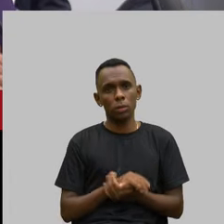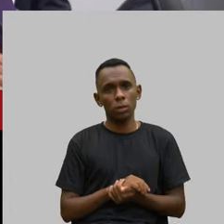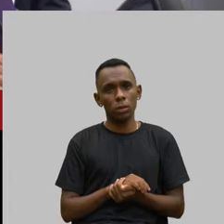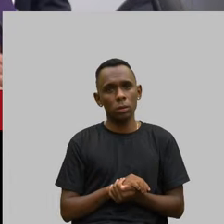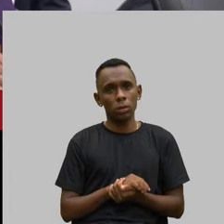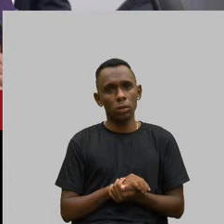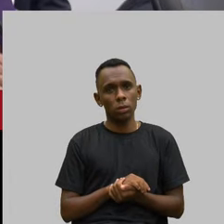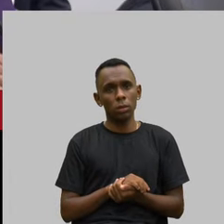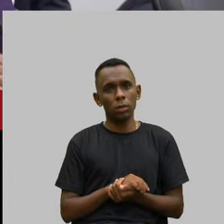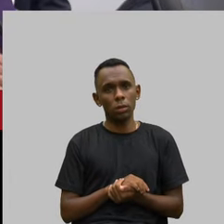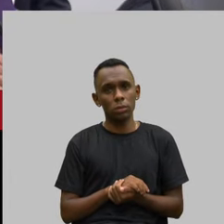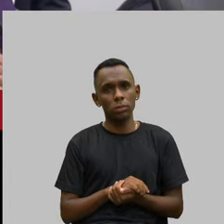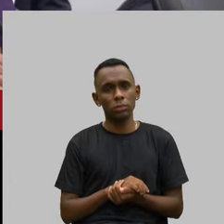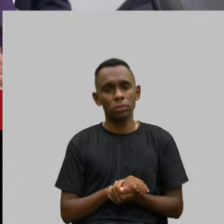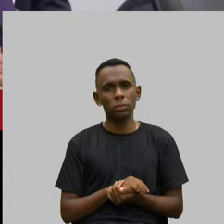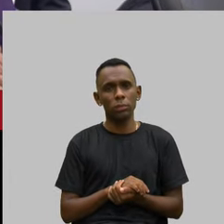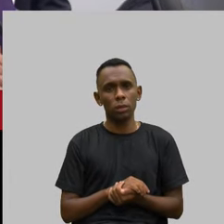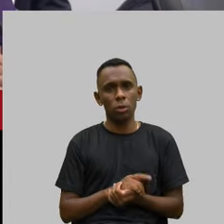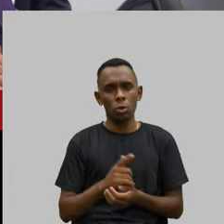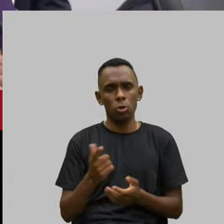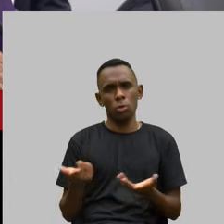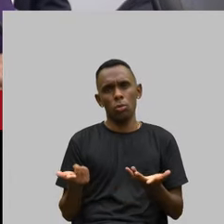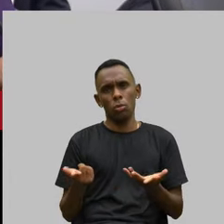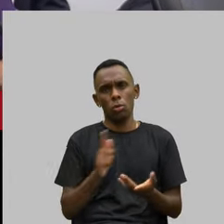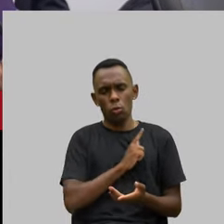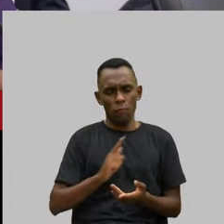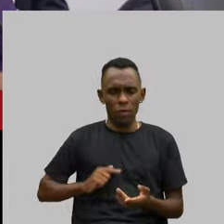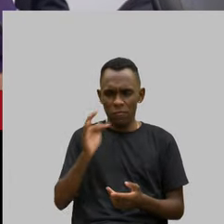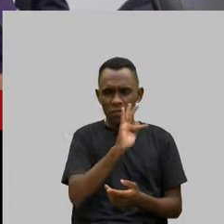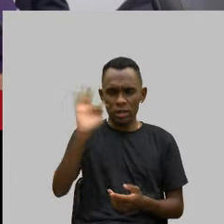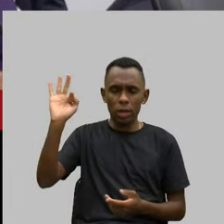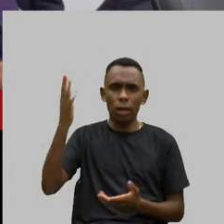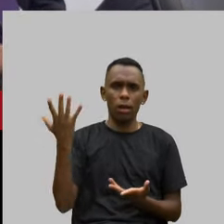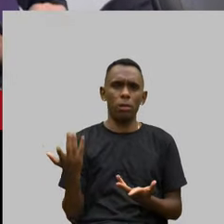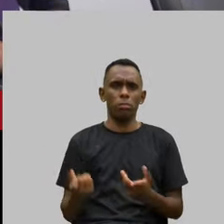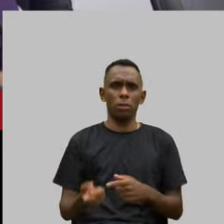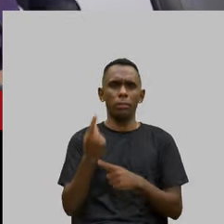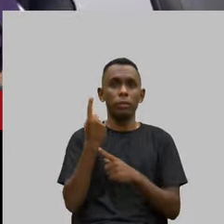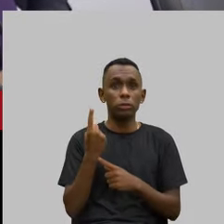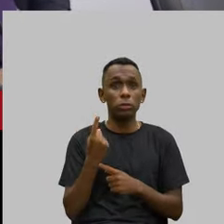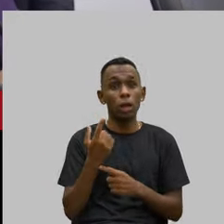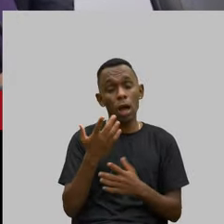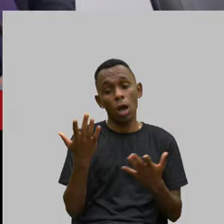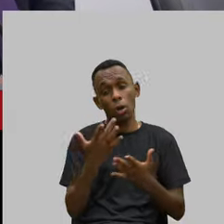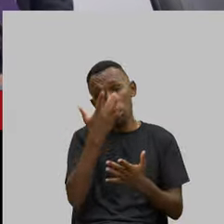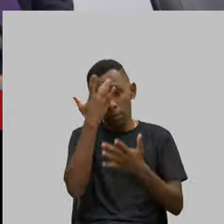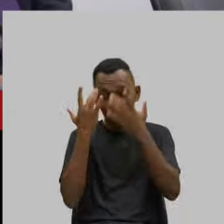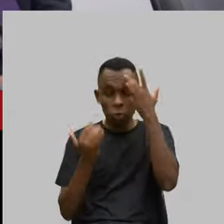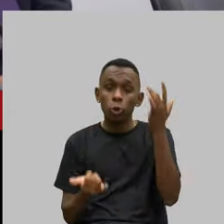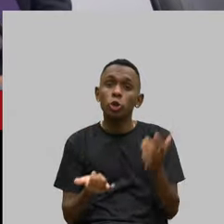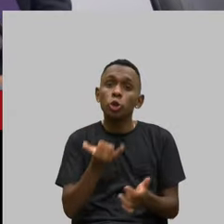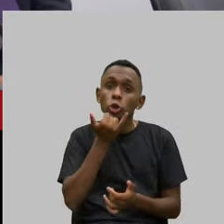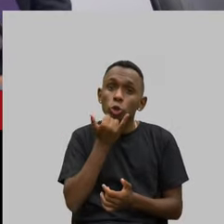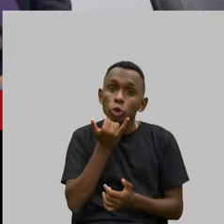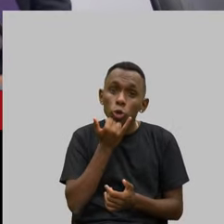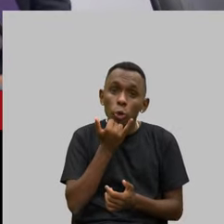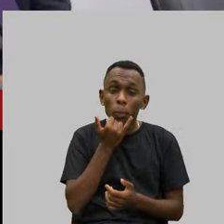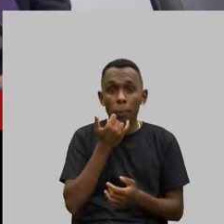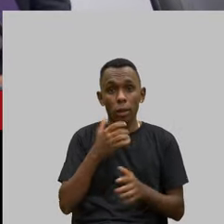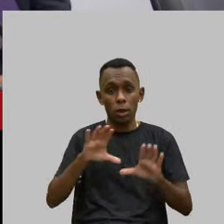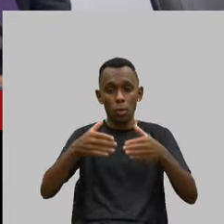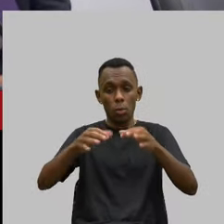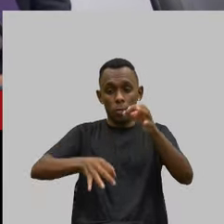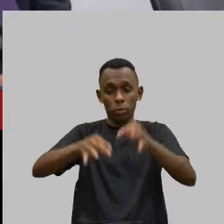federal né do governo federal Então agora que as pessoas estão aí perdoando né Nós estamos vendo o nosso judiciário